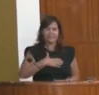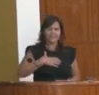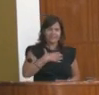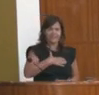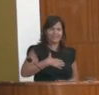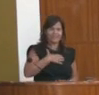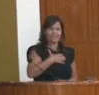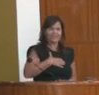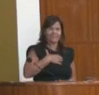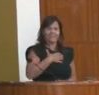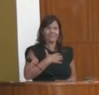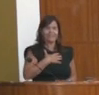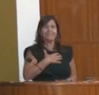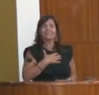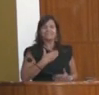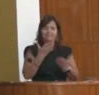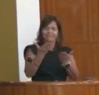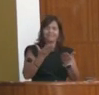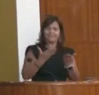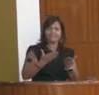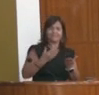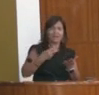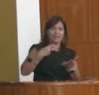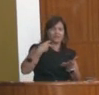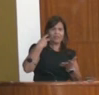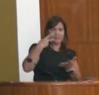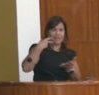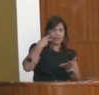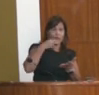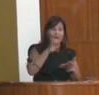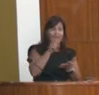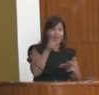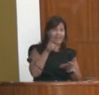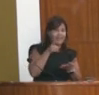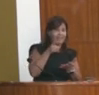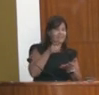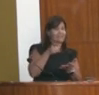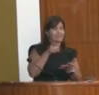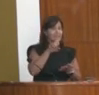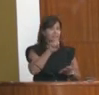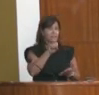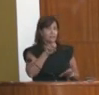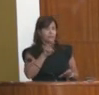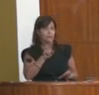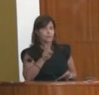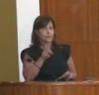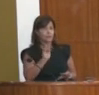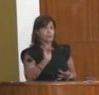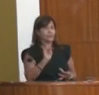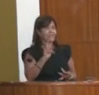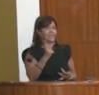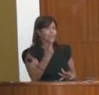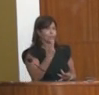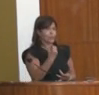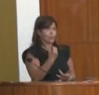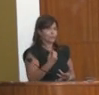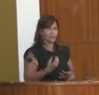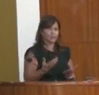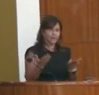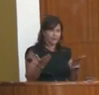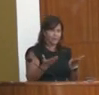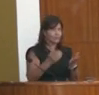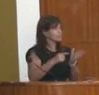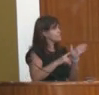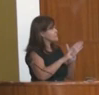do ex-vereador Genilson Suquinho, presente na casa. Obrigada. E vamos às perguntas, deputado. Vamos